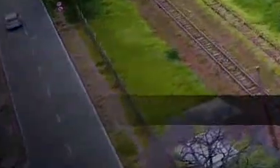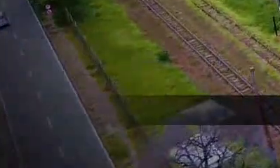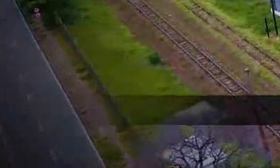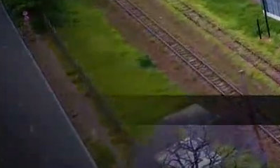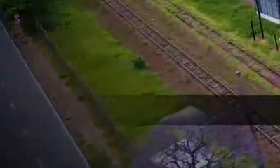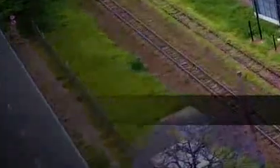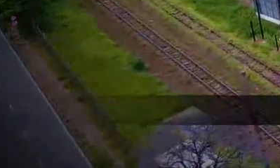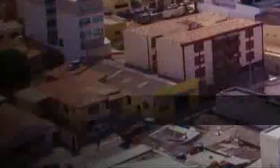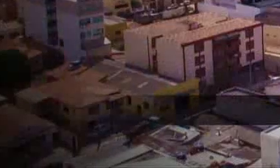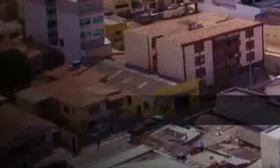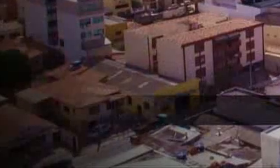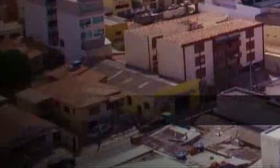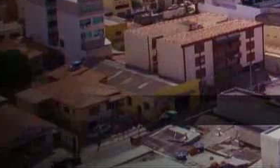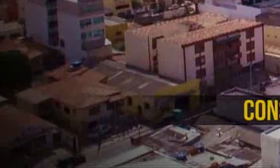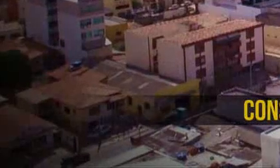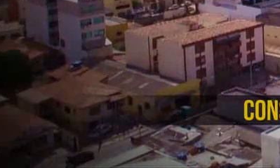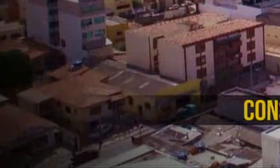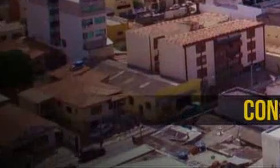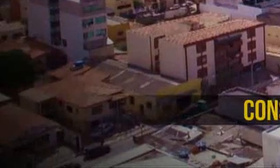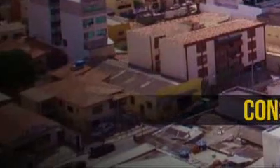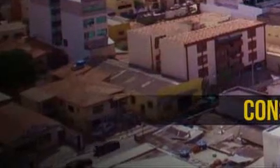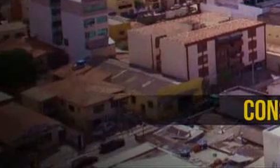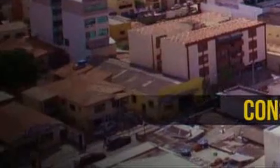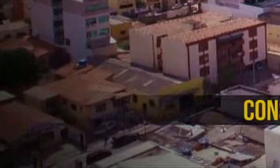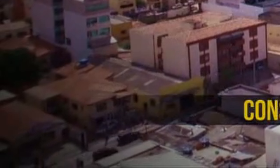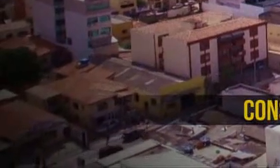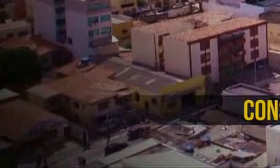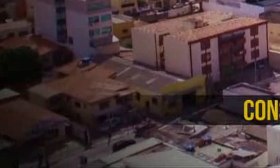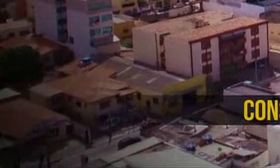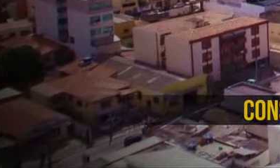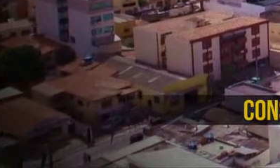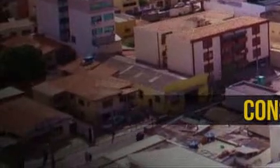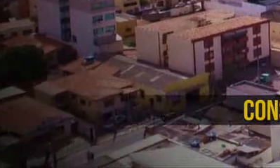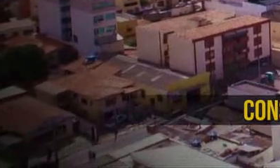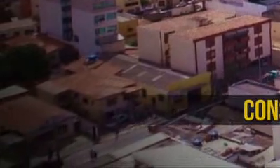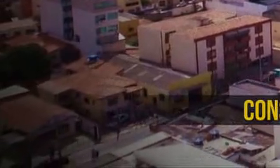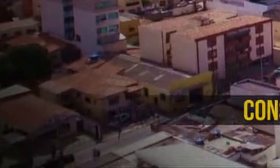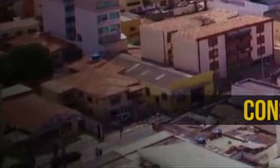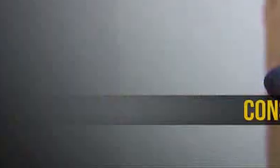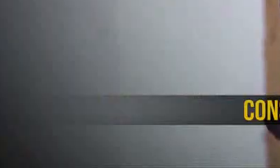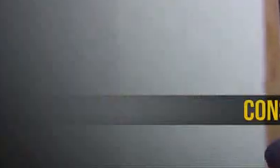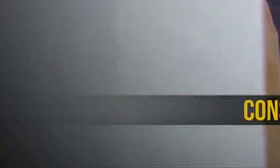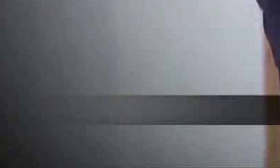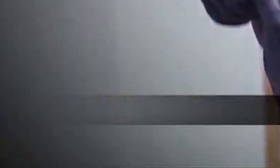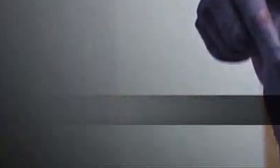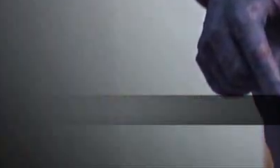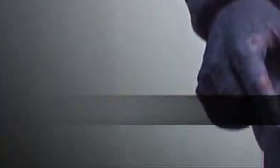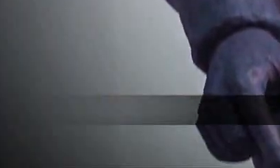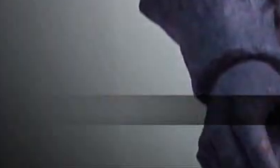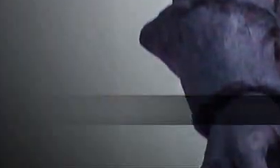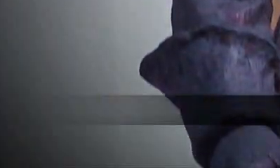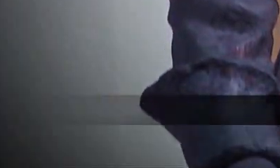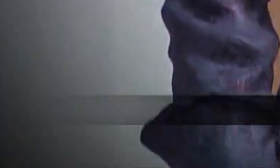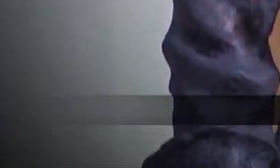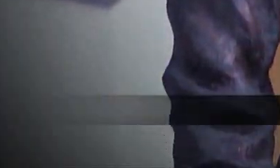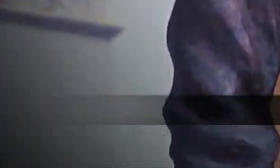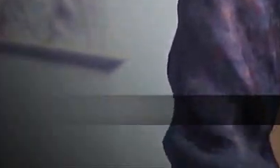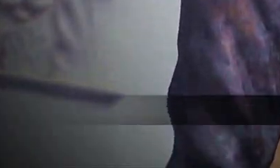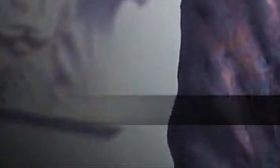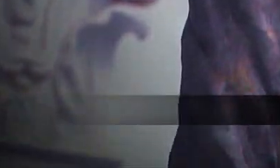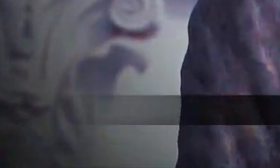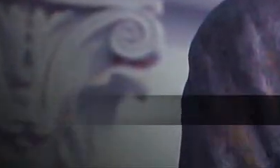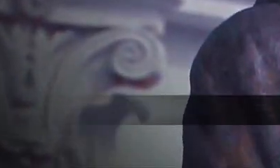dessa igualdade, conseguimos conquistar com o braço forte Em teu seio,